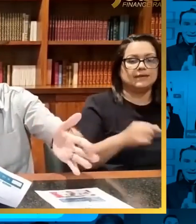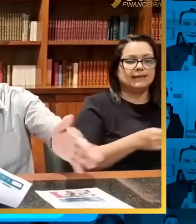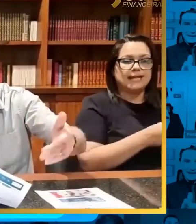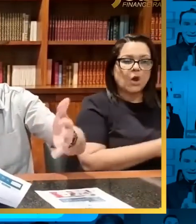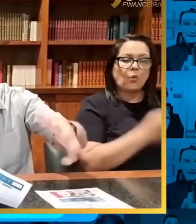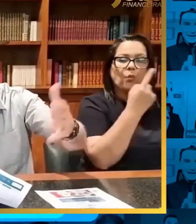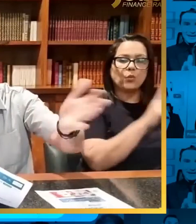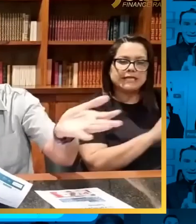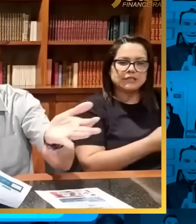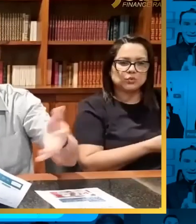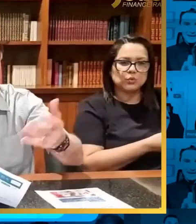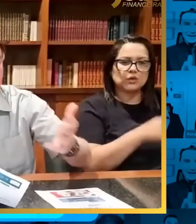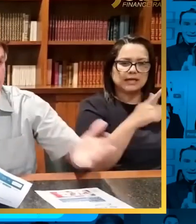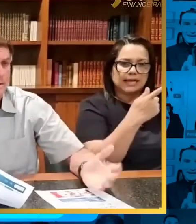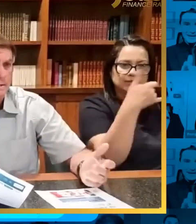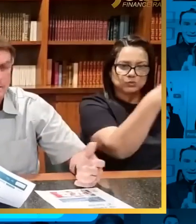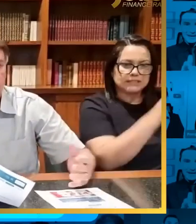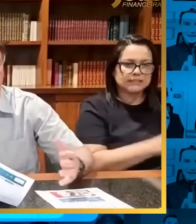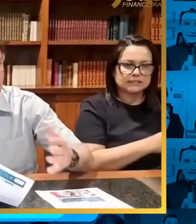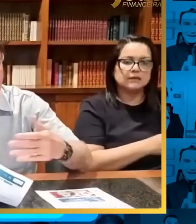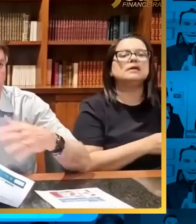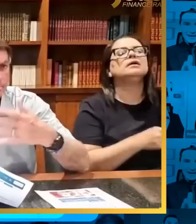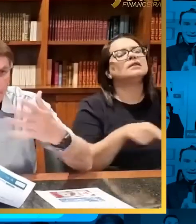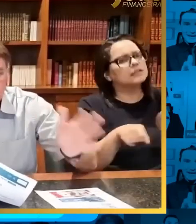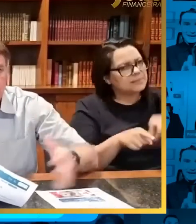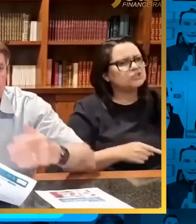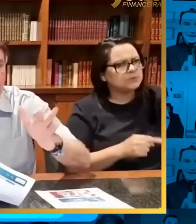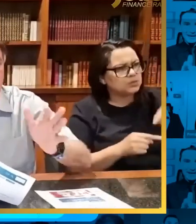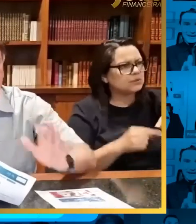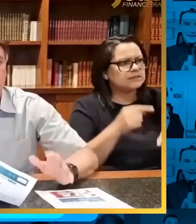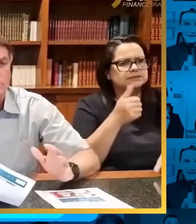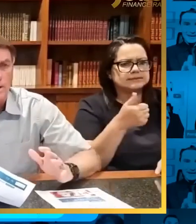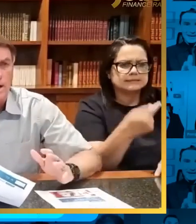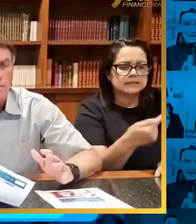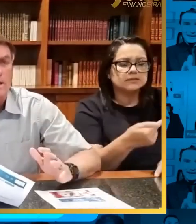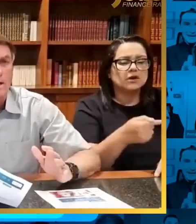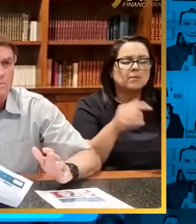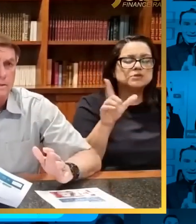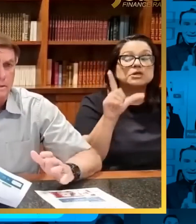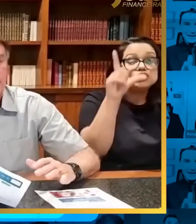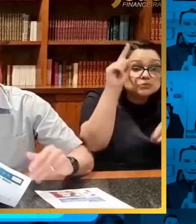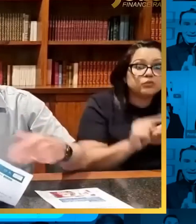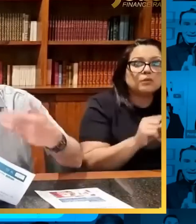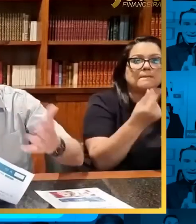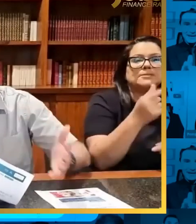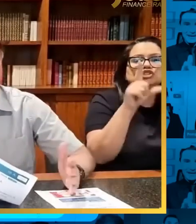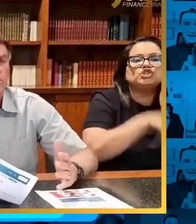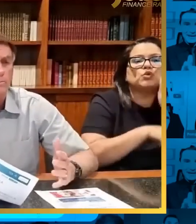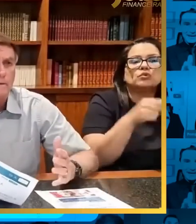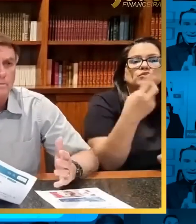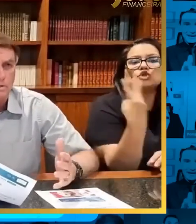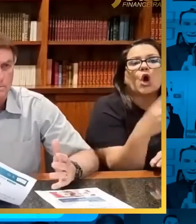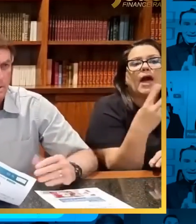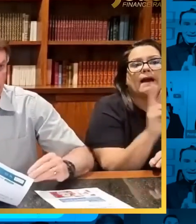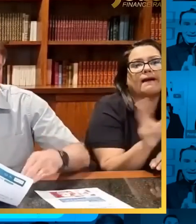O ICMS, que em média 30%, cai para 17, é mais ou menos uma redução de R$ 2 da gasolina e quase R$ 1